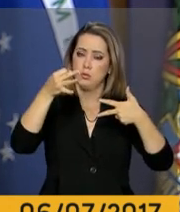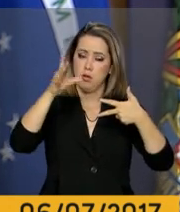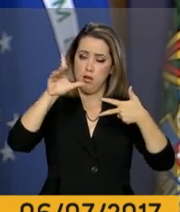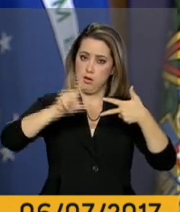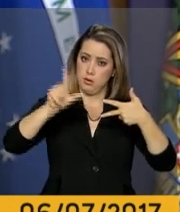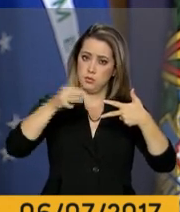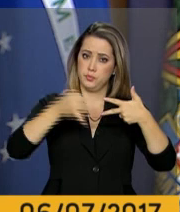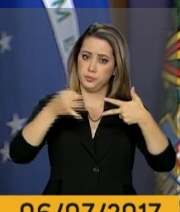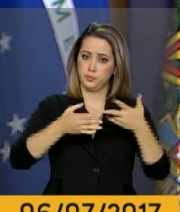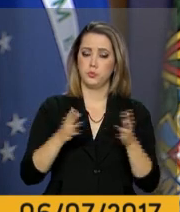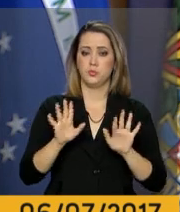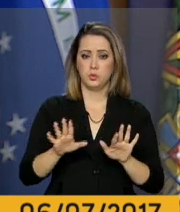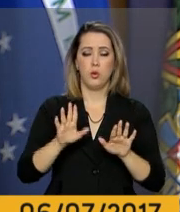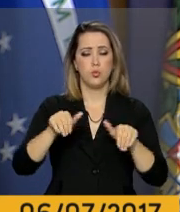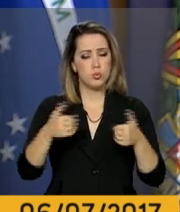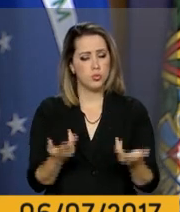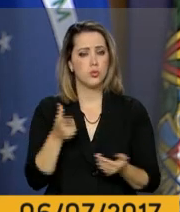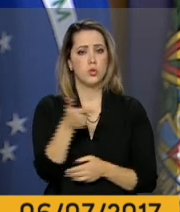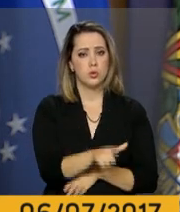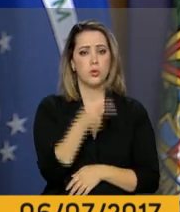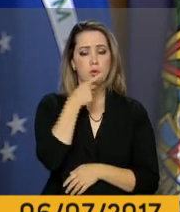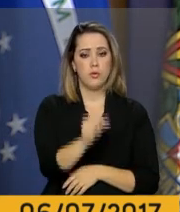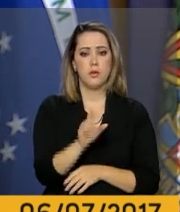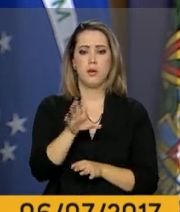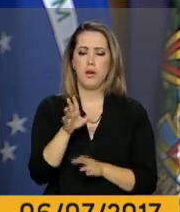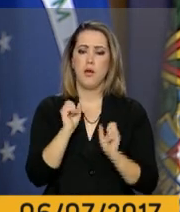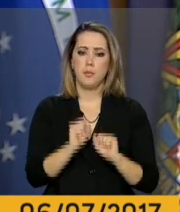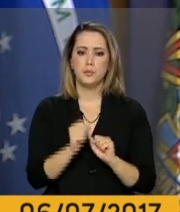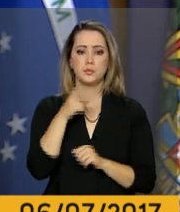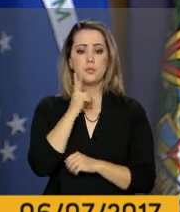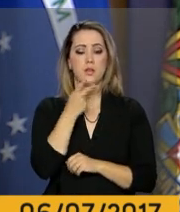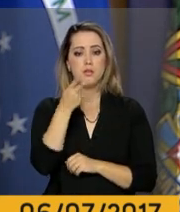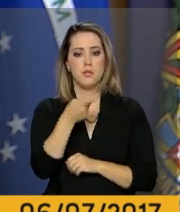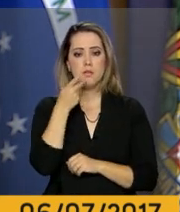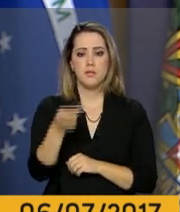releve as prioridades mas até quando puder